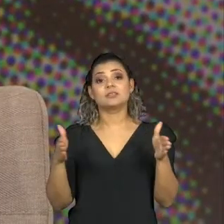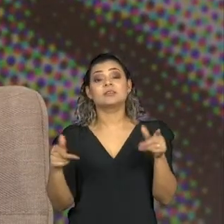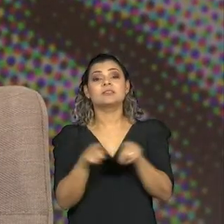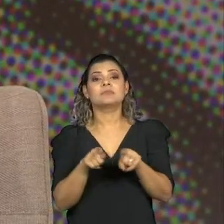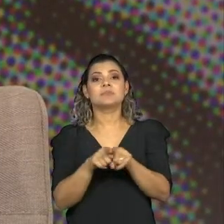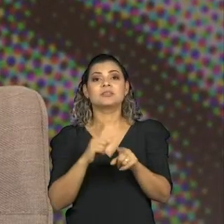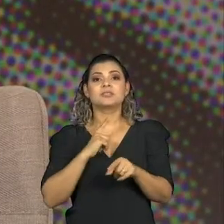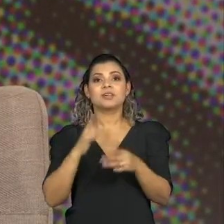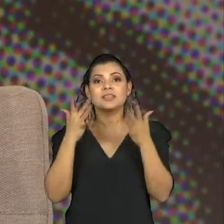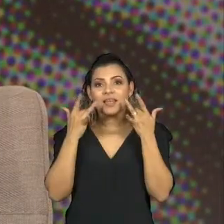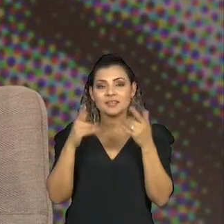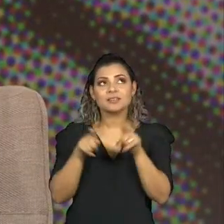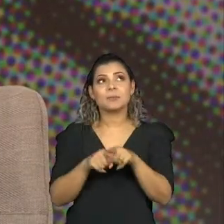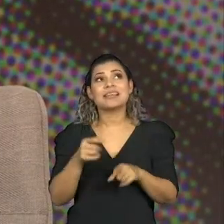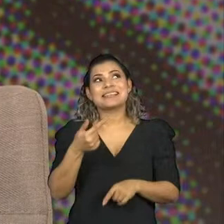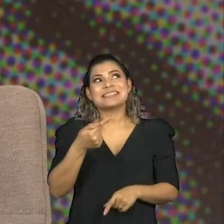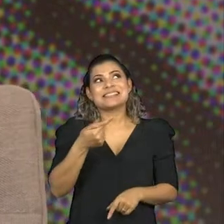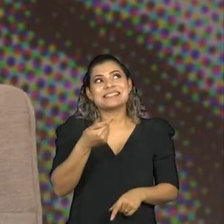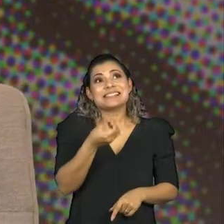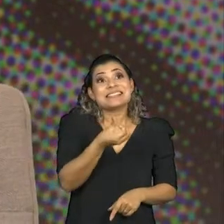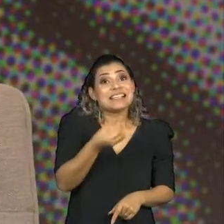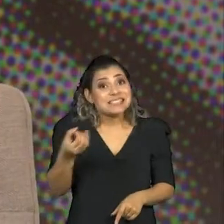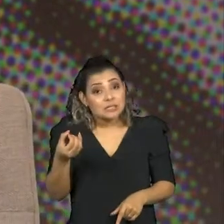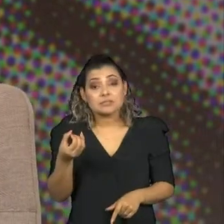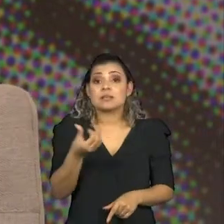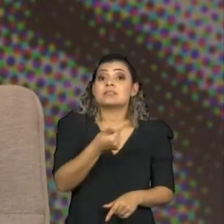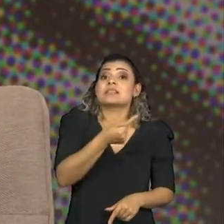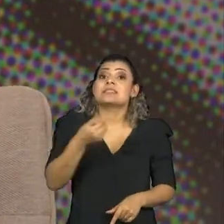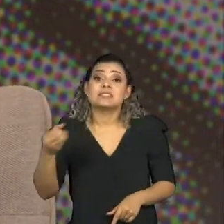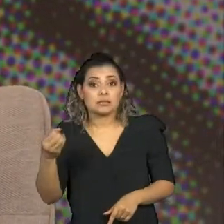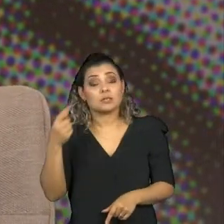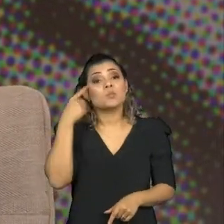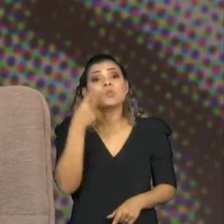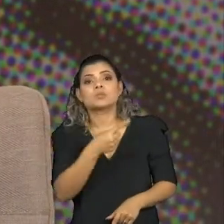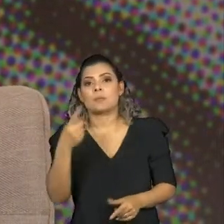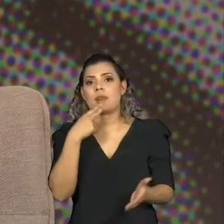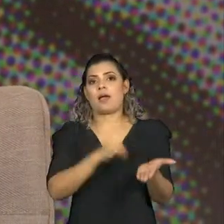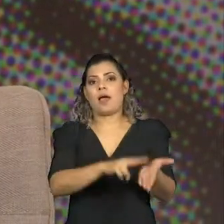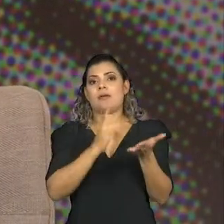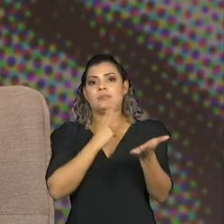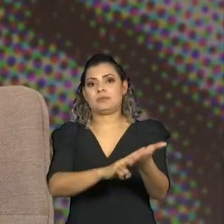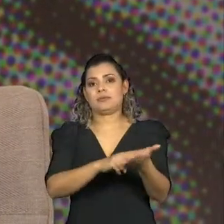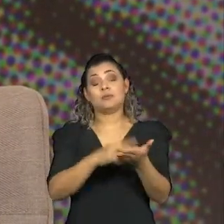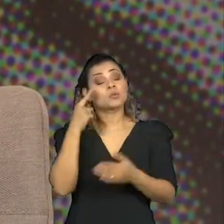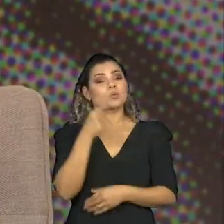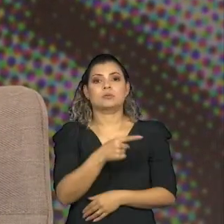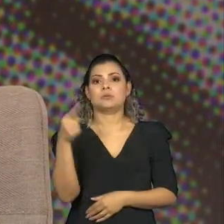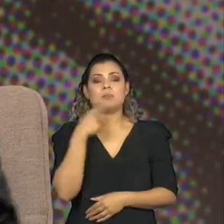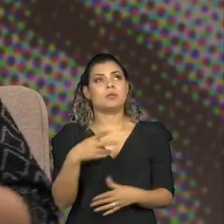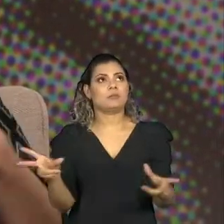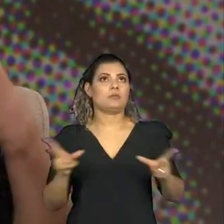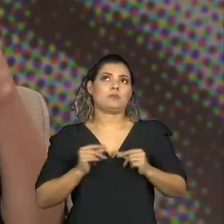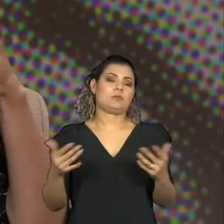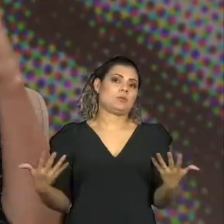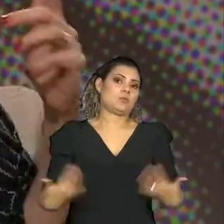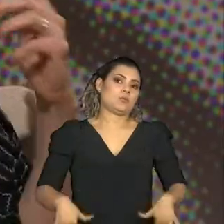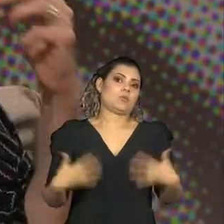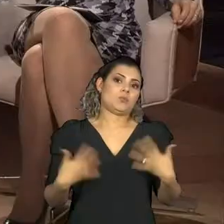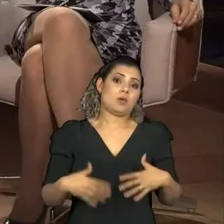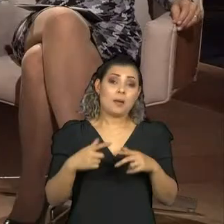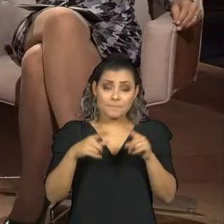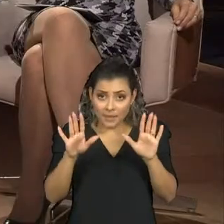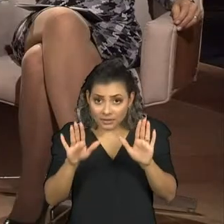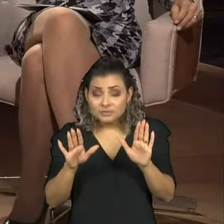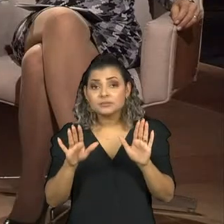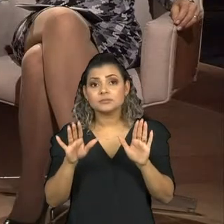Retrato Falado, a gente recebia de 600 a 800 cartas por semana. Era incrível. E assim, e não era de fácil